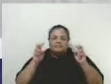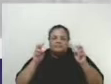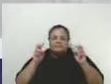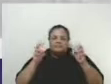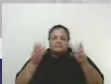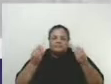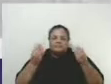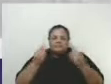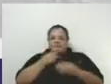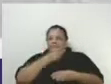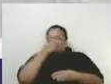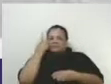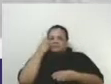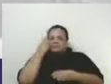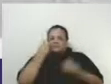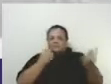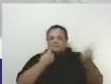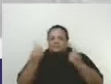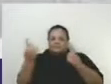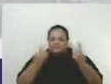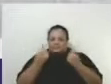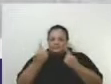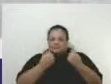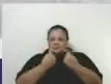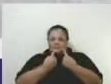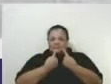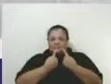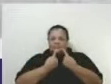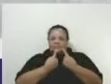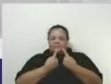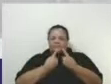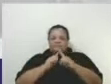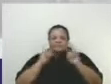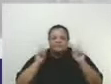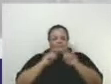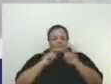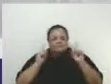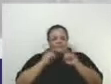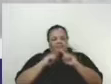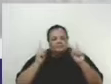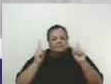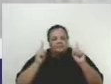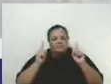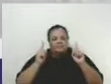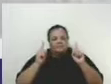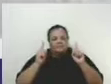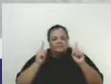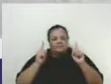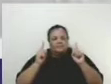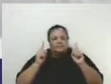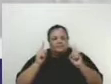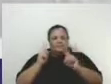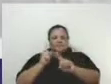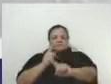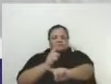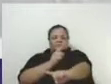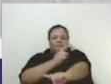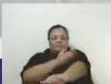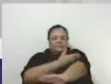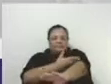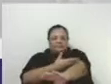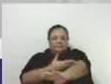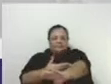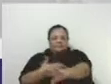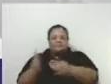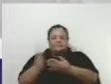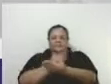reclamando da conduta, da postura de alguns donos